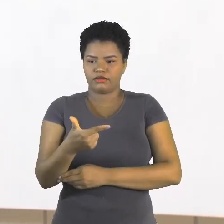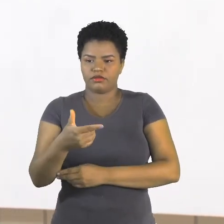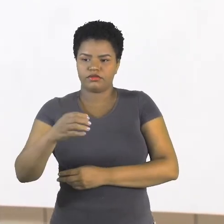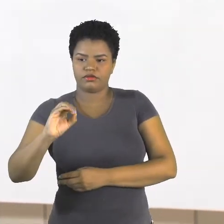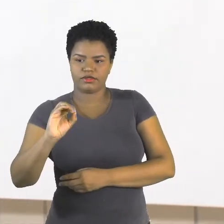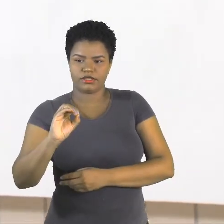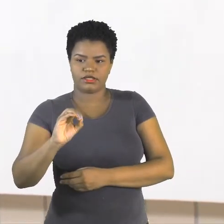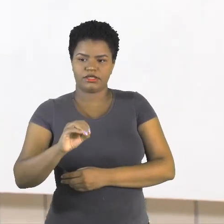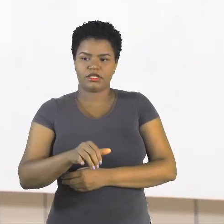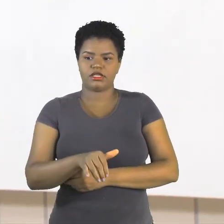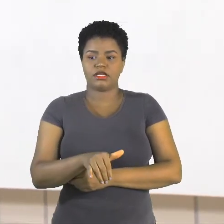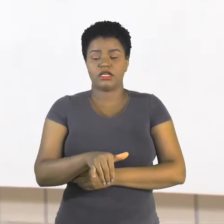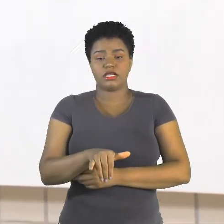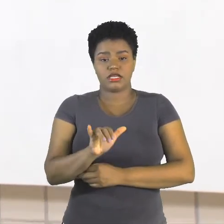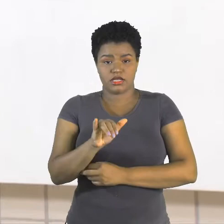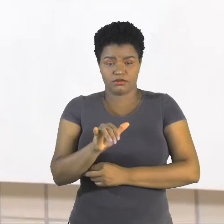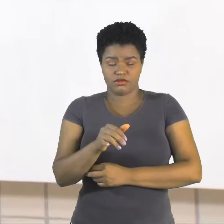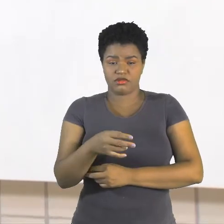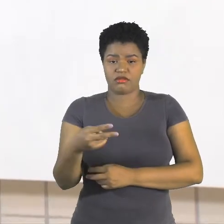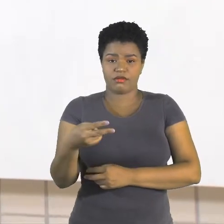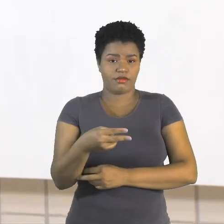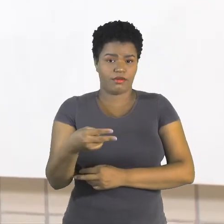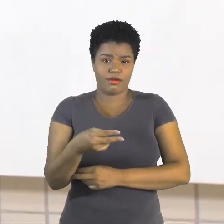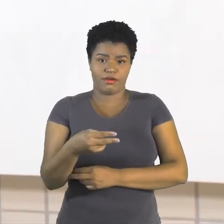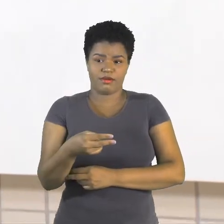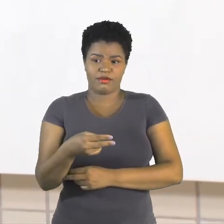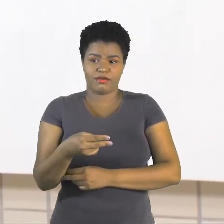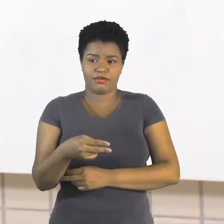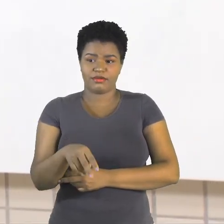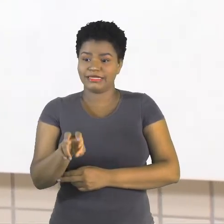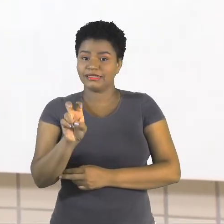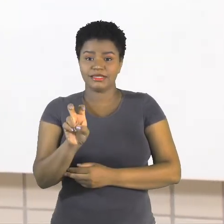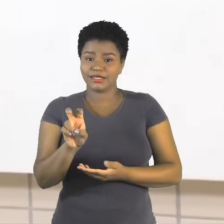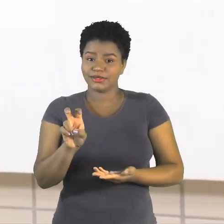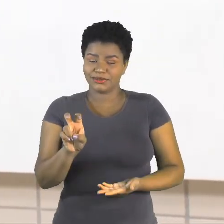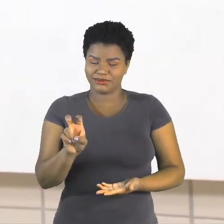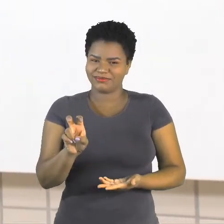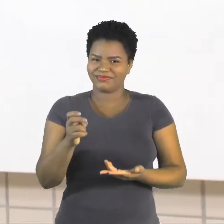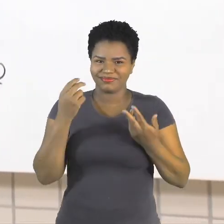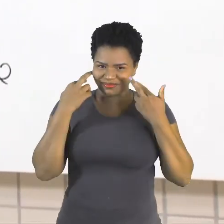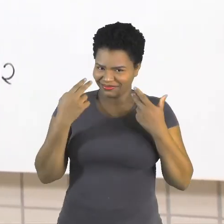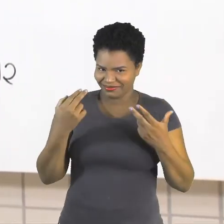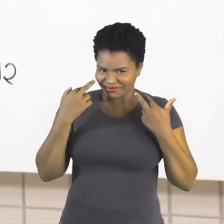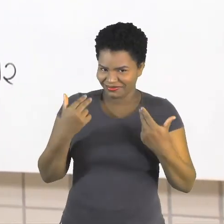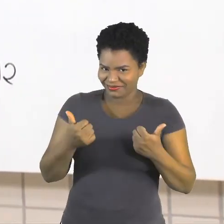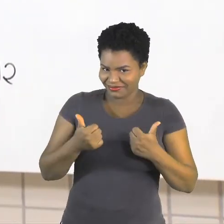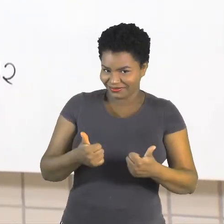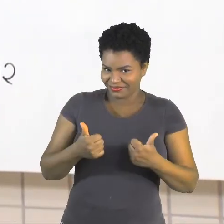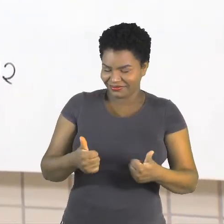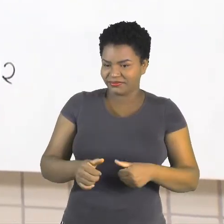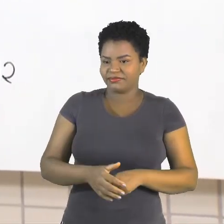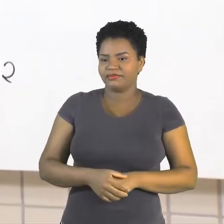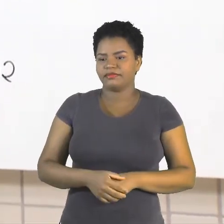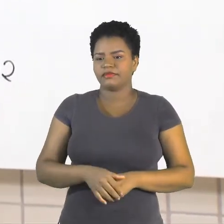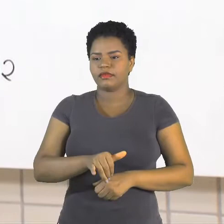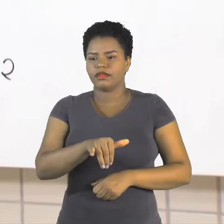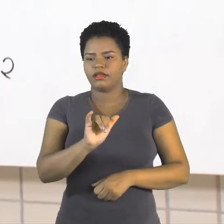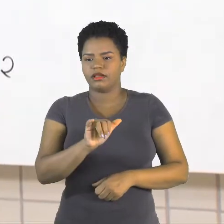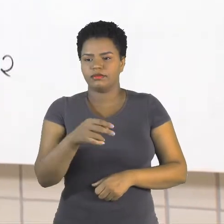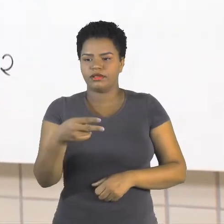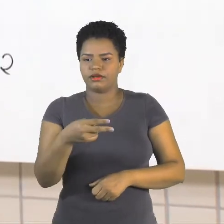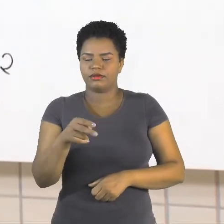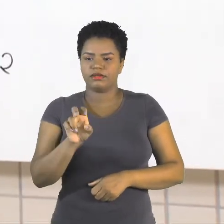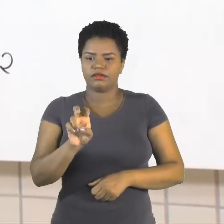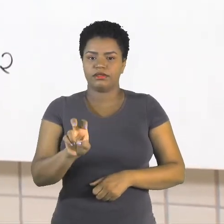seja, y é igual a 5, pessoal. Tranquilo? Y é igual a 5. Por quê?